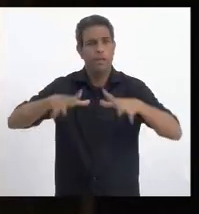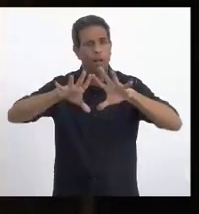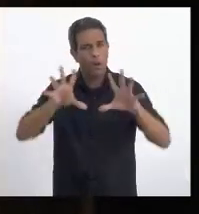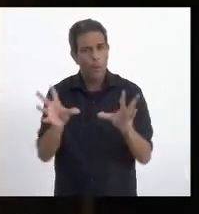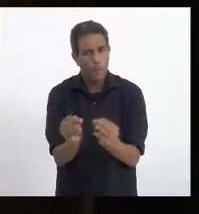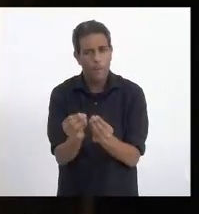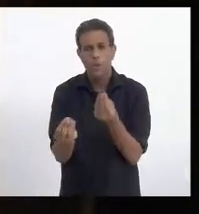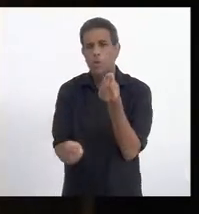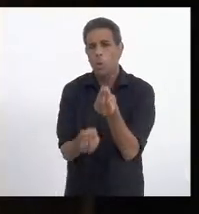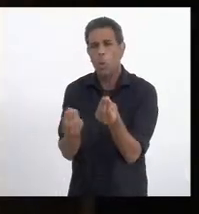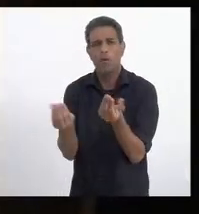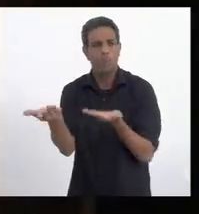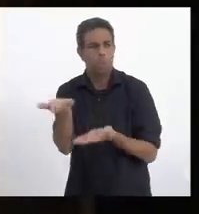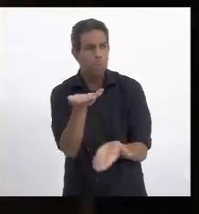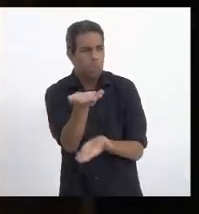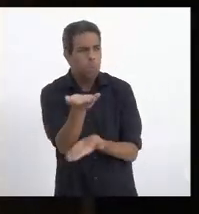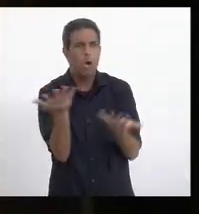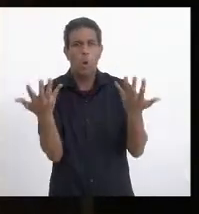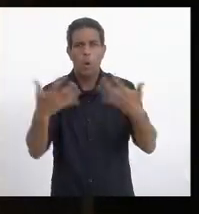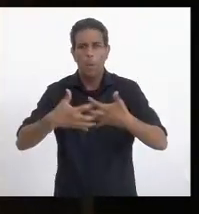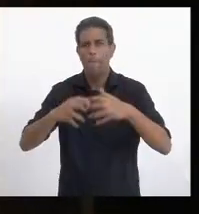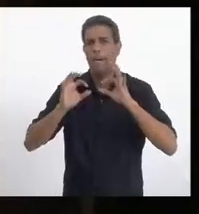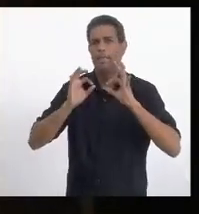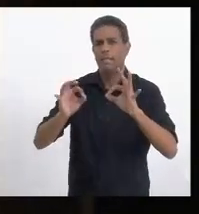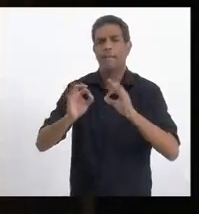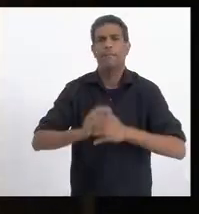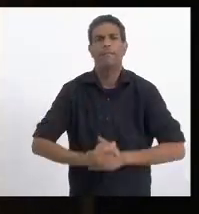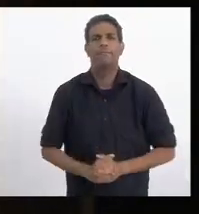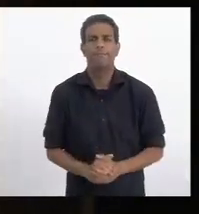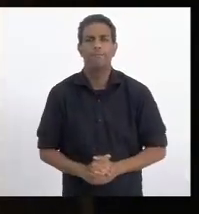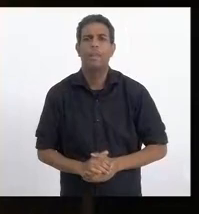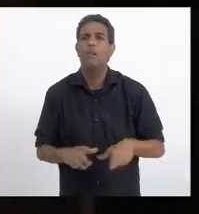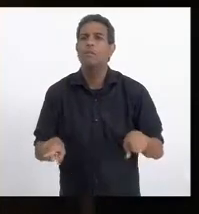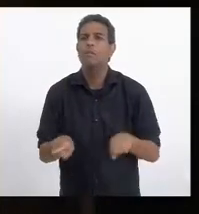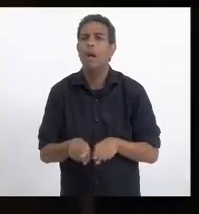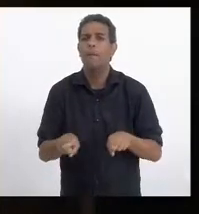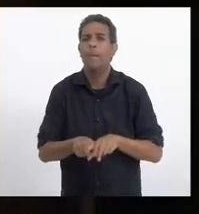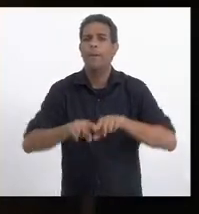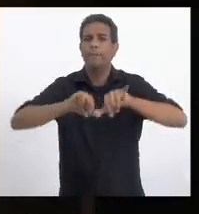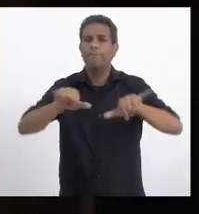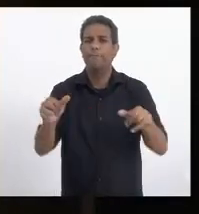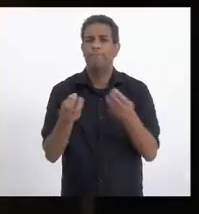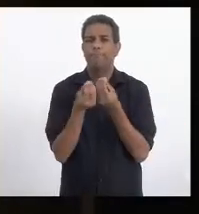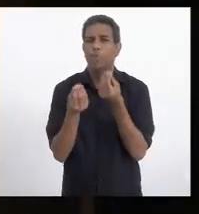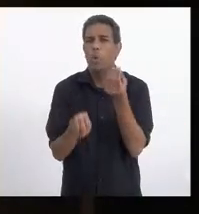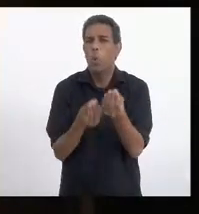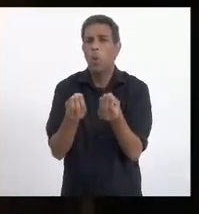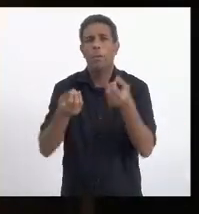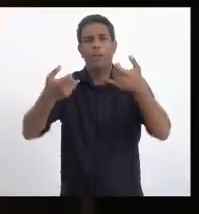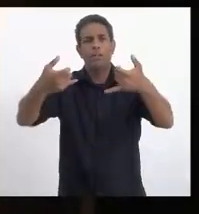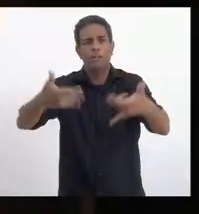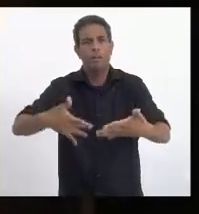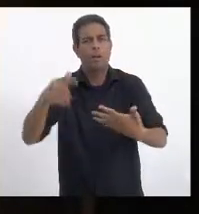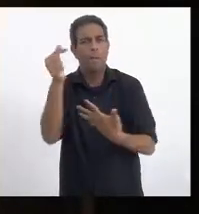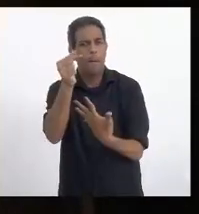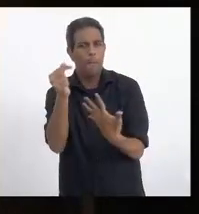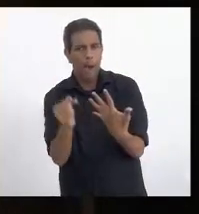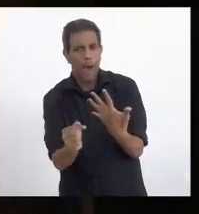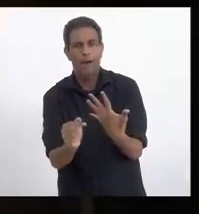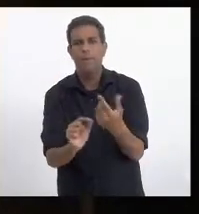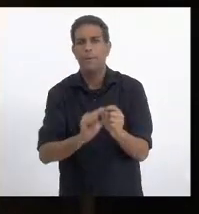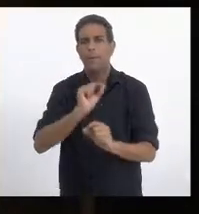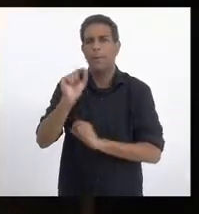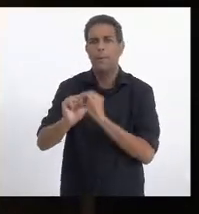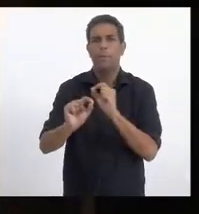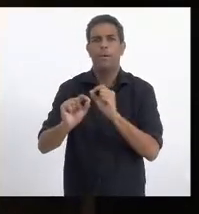tá tá bem relativado certo agora eu queria tem complementar aquilo que foi falado também eu tô